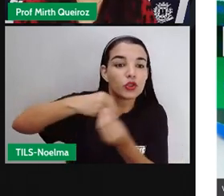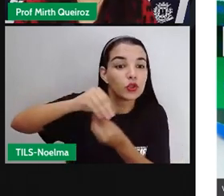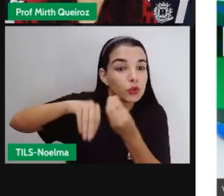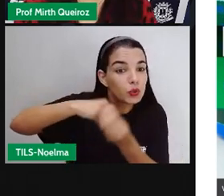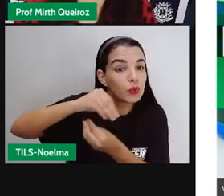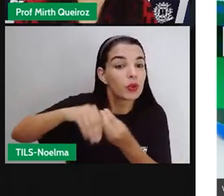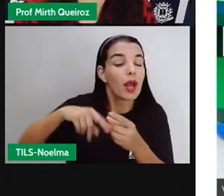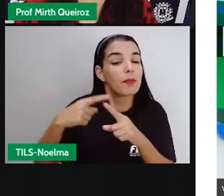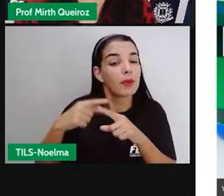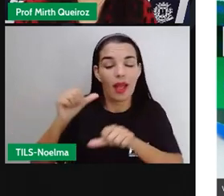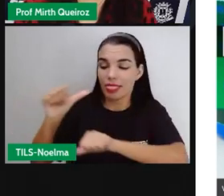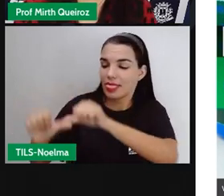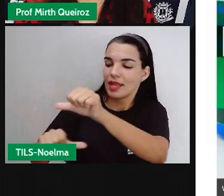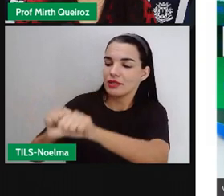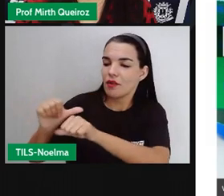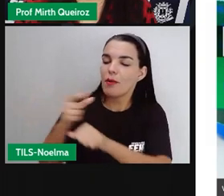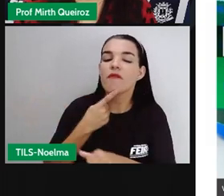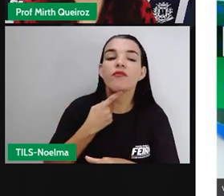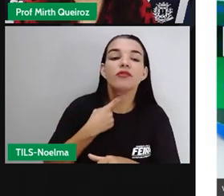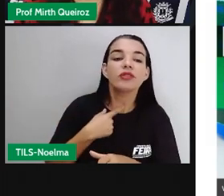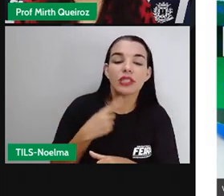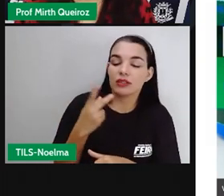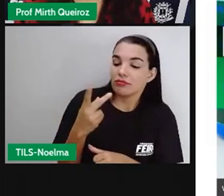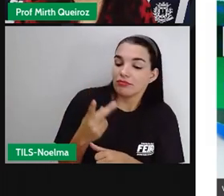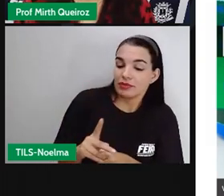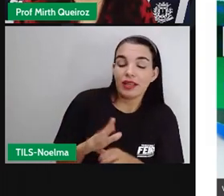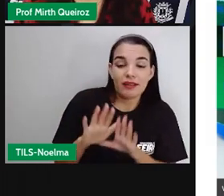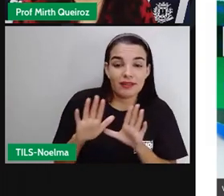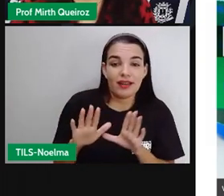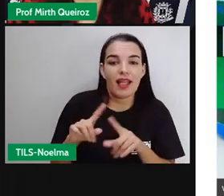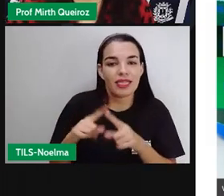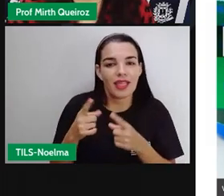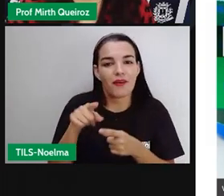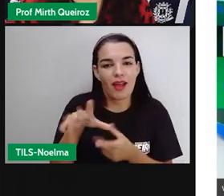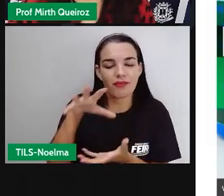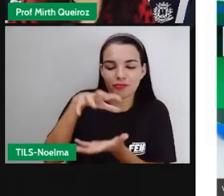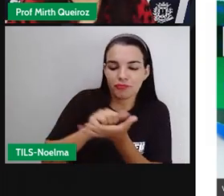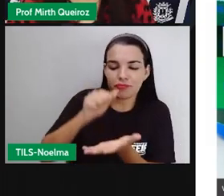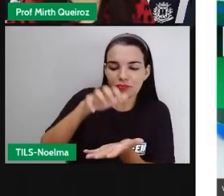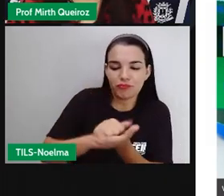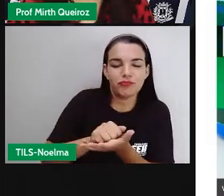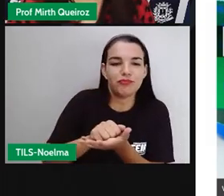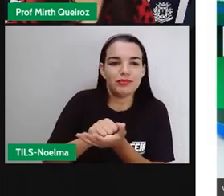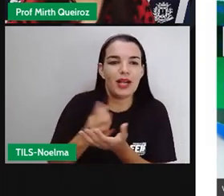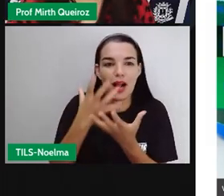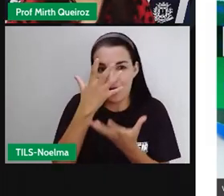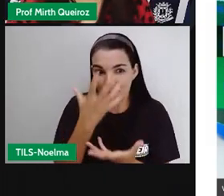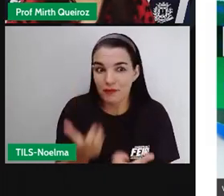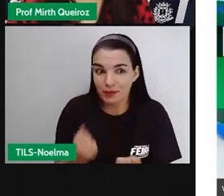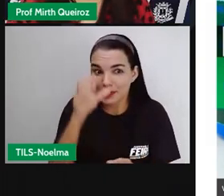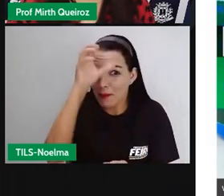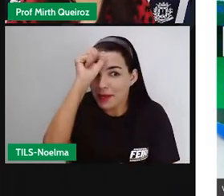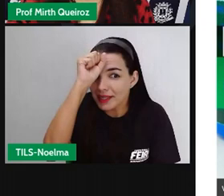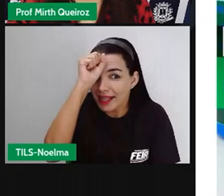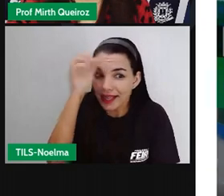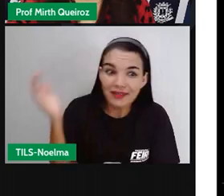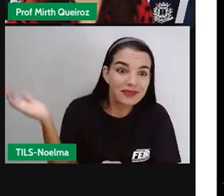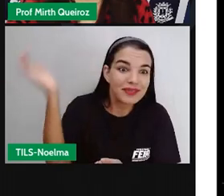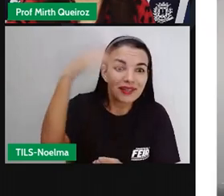para transformar na substância desejada, que nesse caso seria o quê? O slime. Vamos aprender a fazer slime?